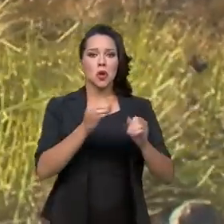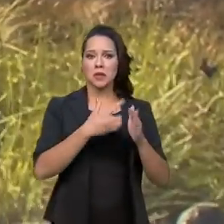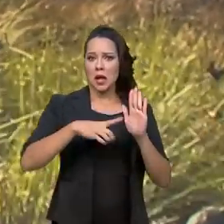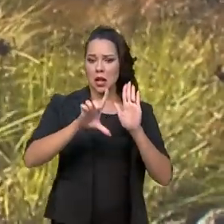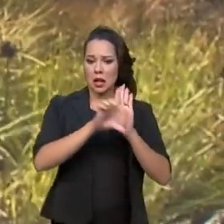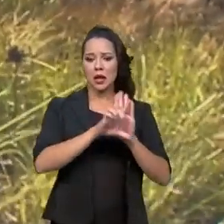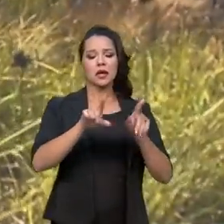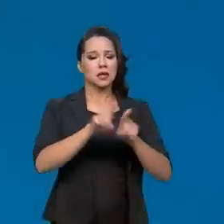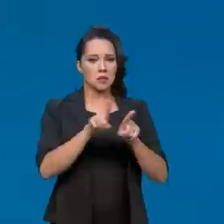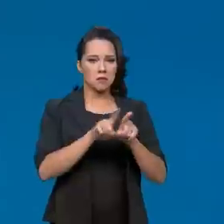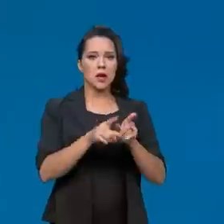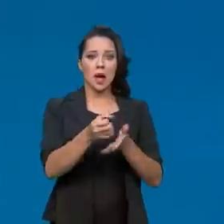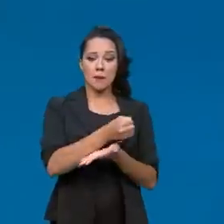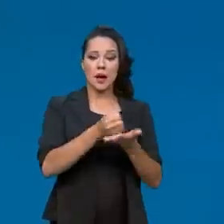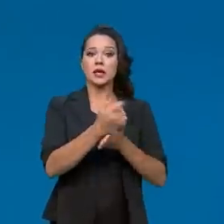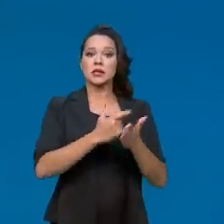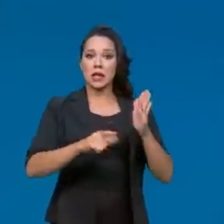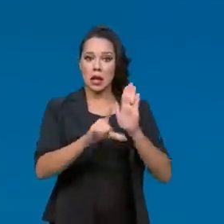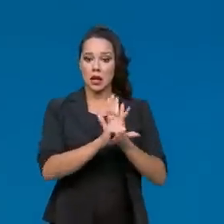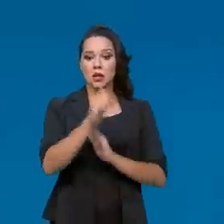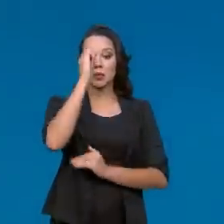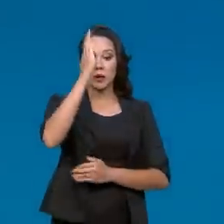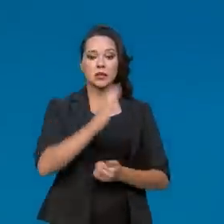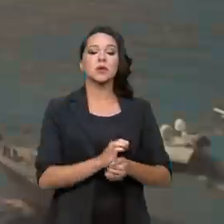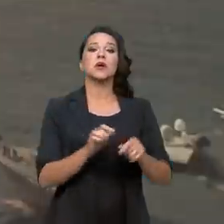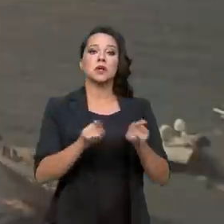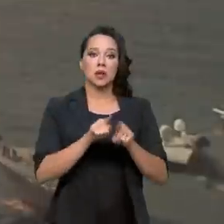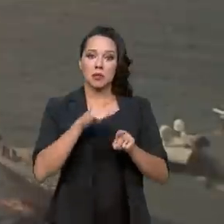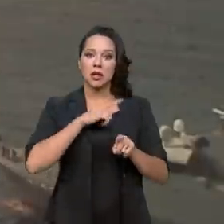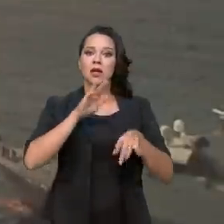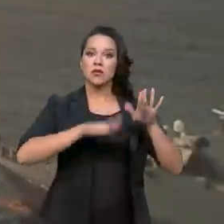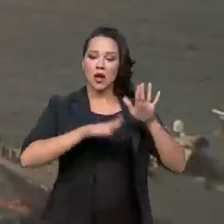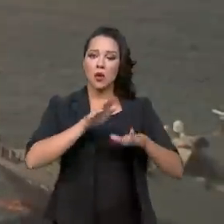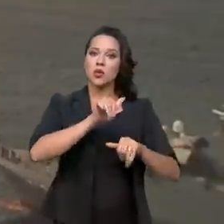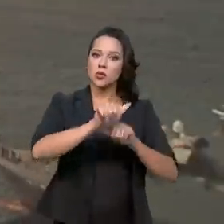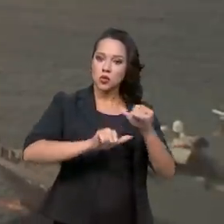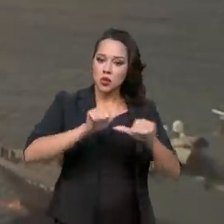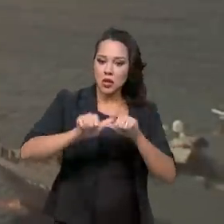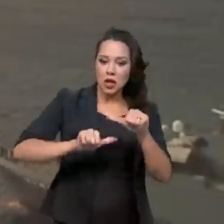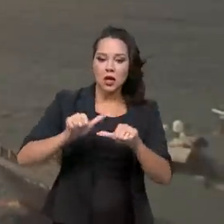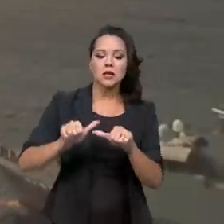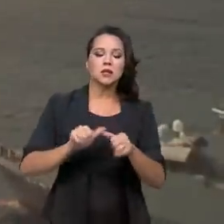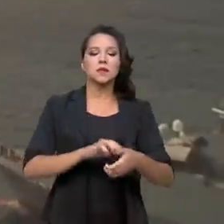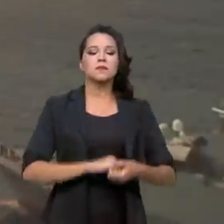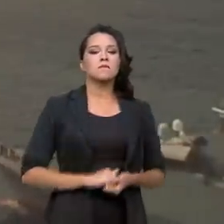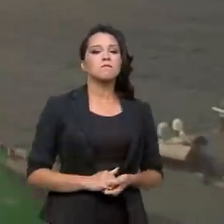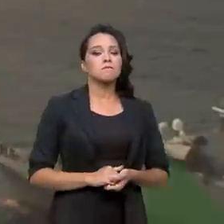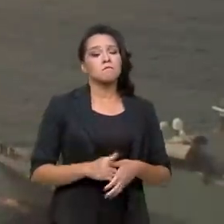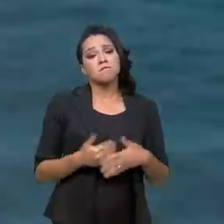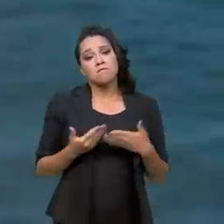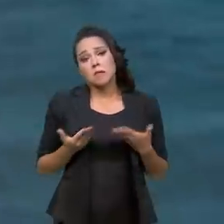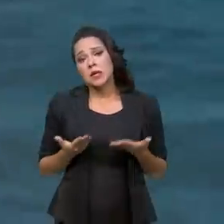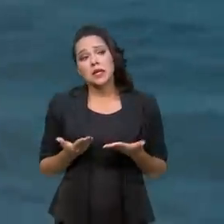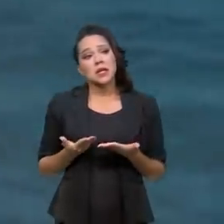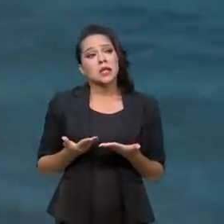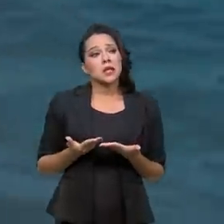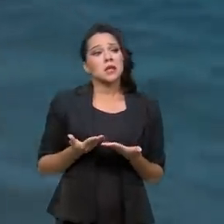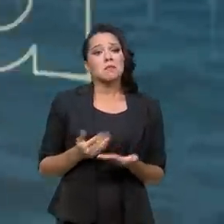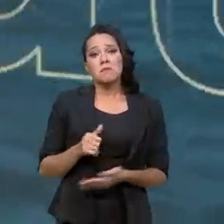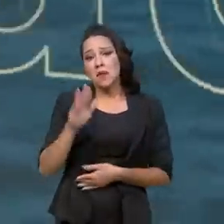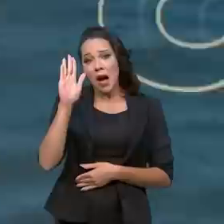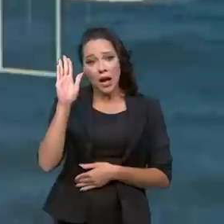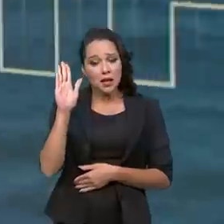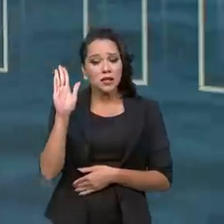legislação, também o arcabouço legal do nosso país, também sofreu determinadas alterações ao longo do tempo. E cada vez